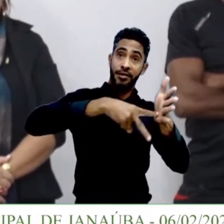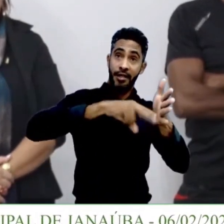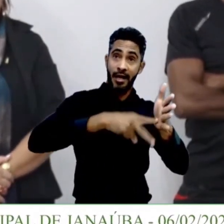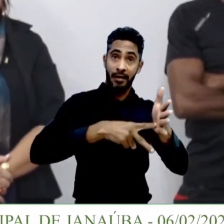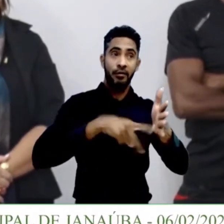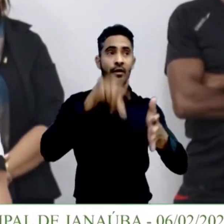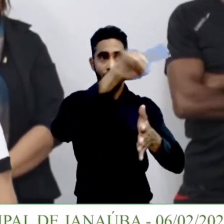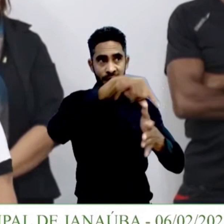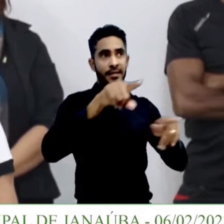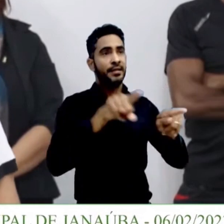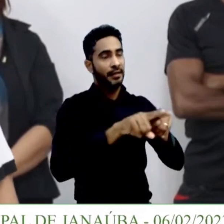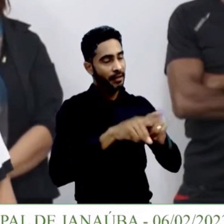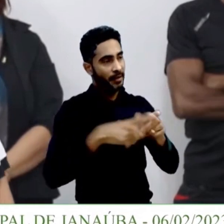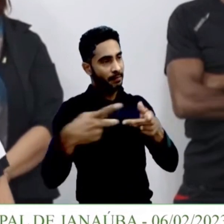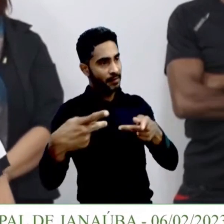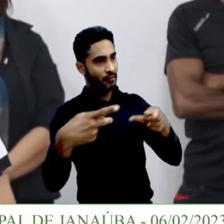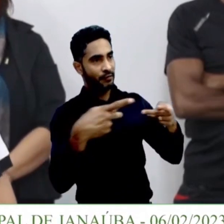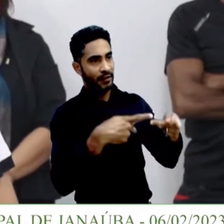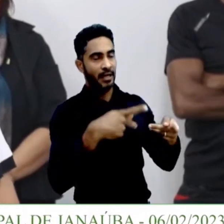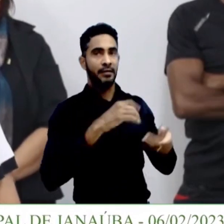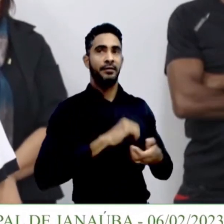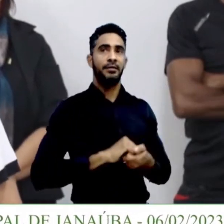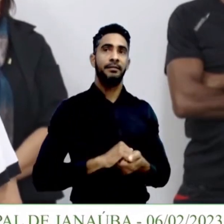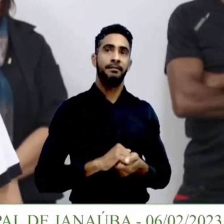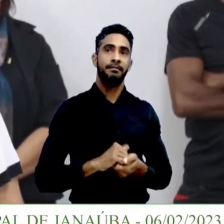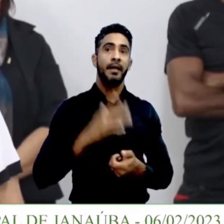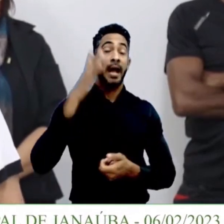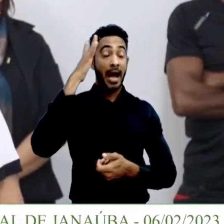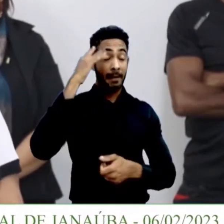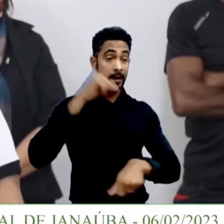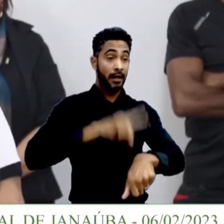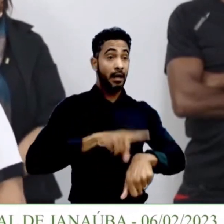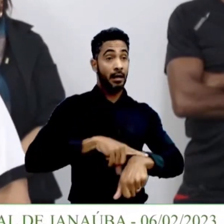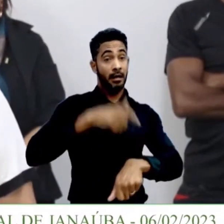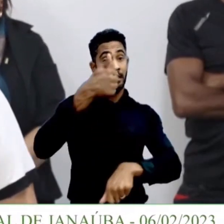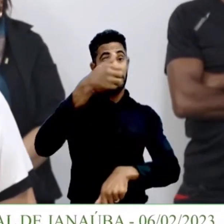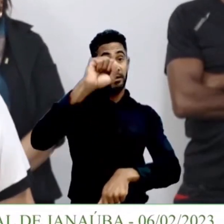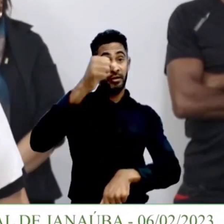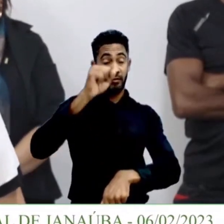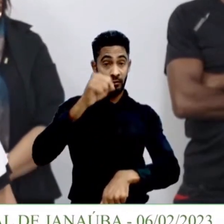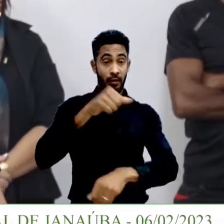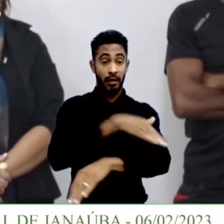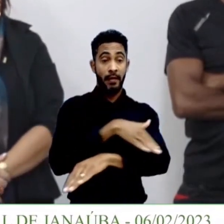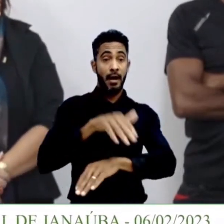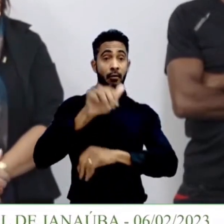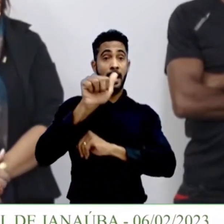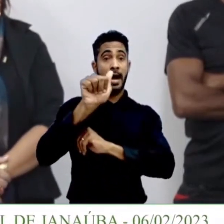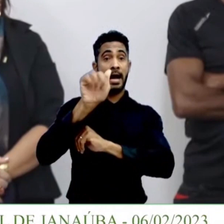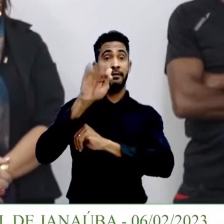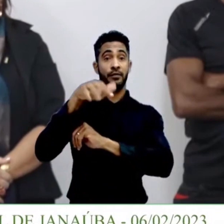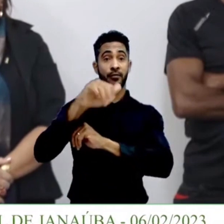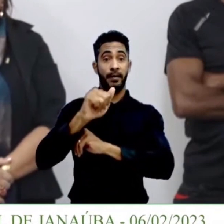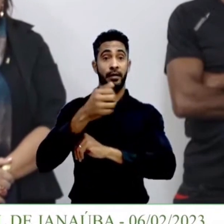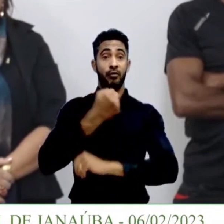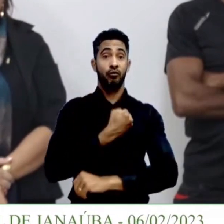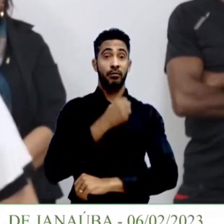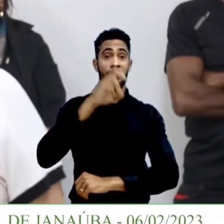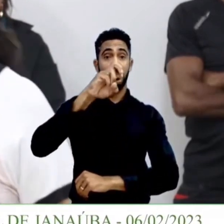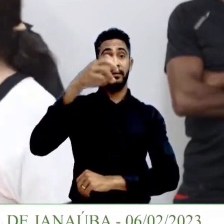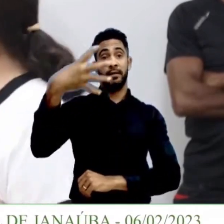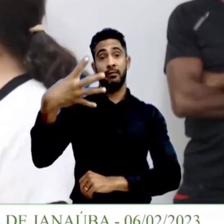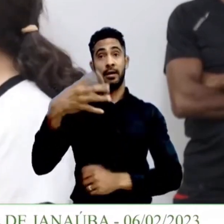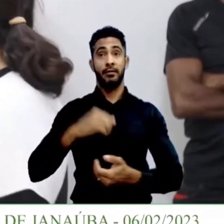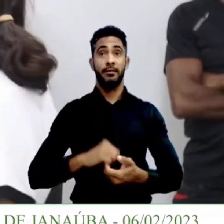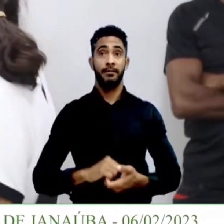também estão convidados a nos prestigiar. É amanhã às 18 horas, na rua Afonso Pena, 54. Seja todo muito